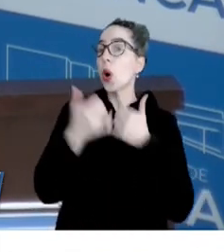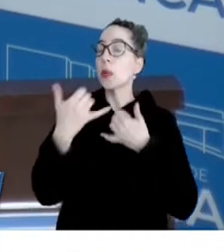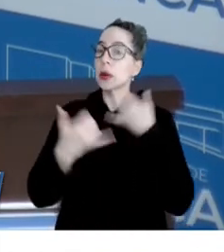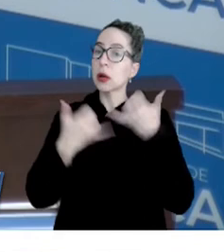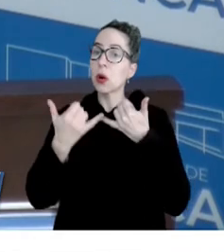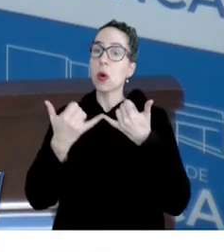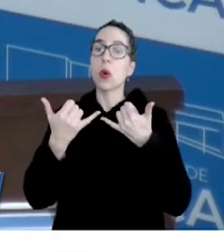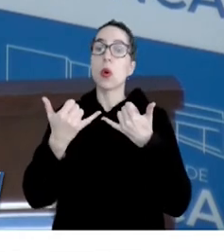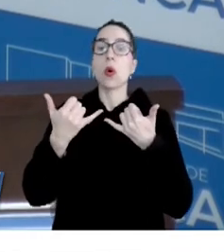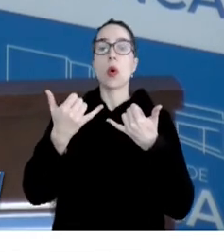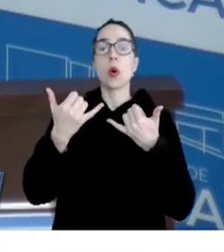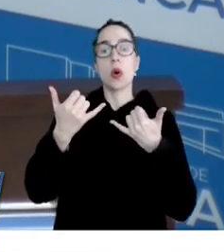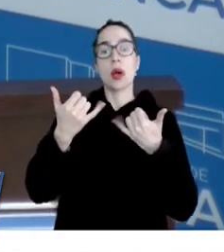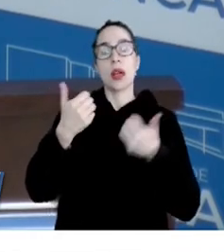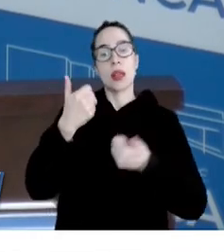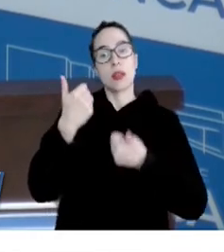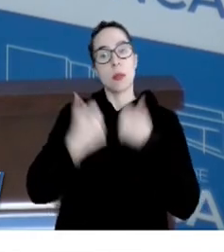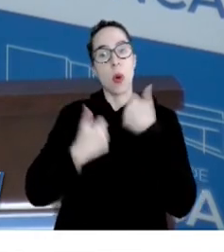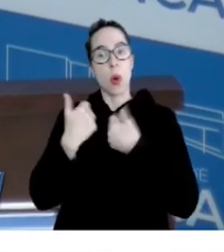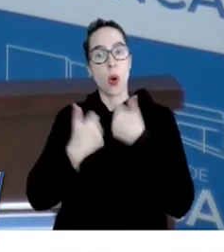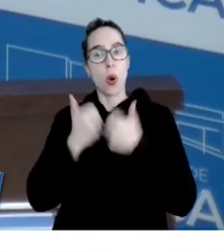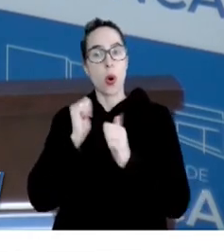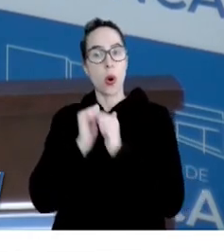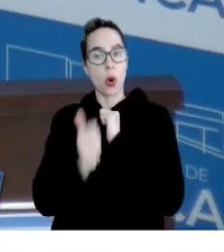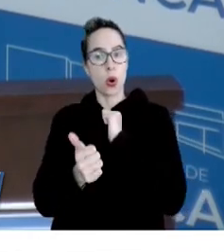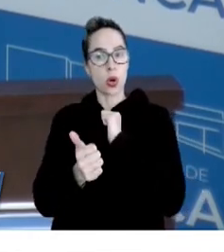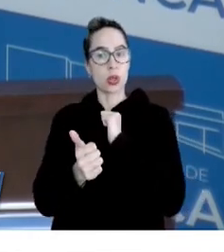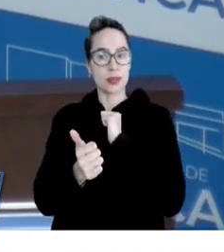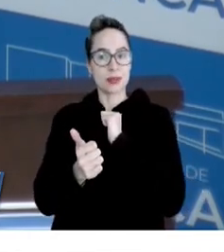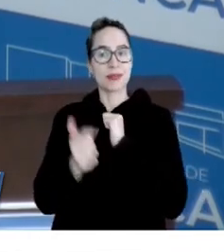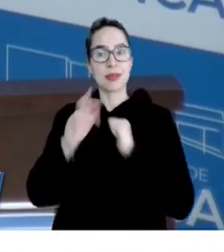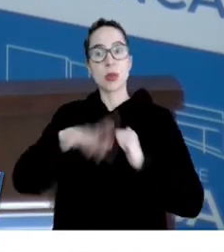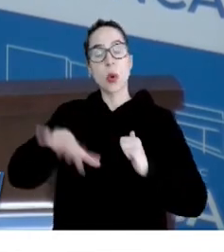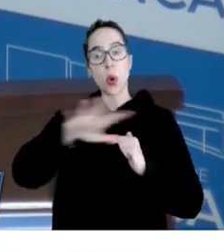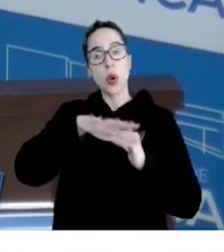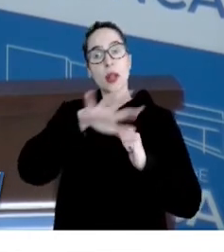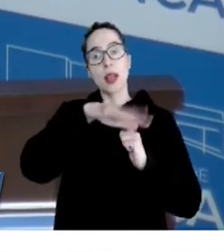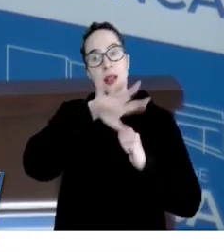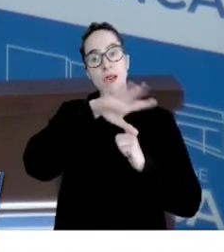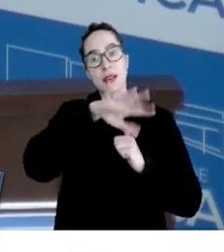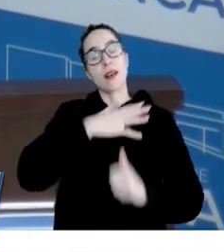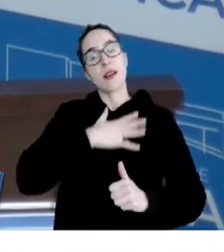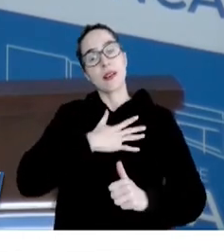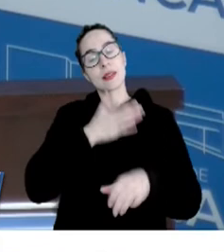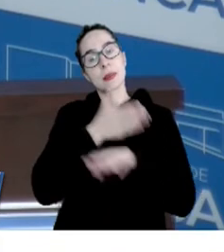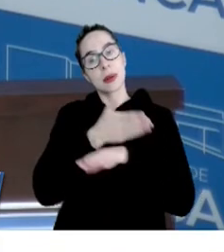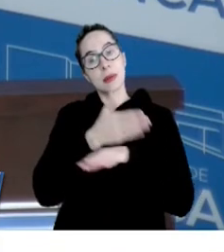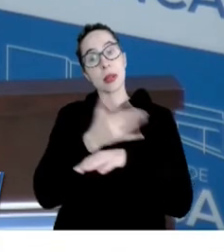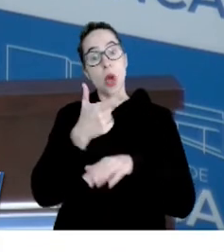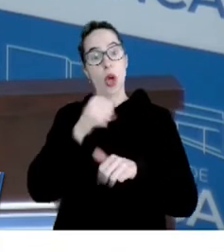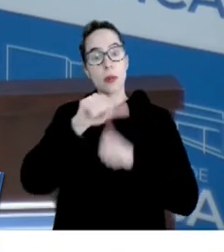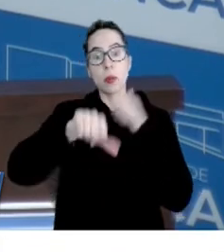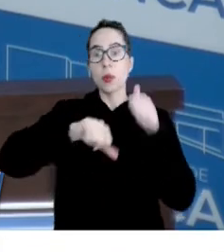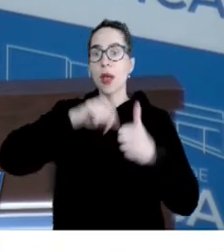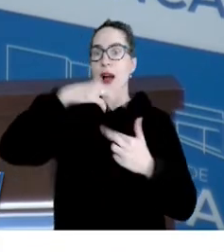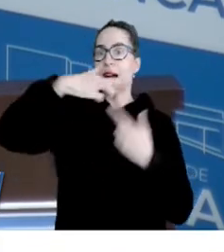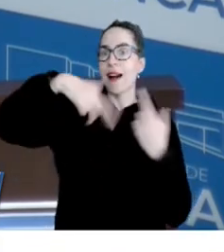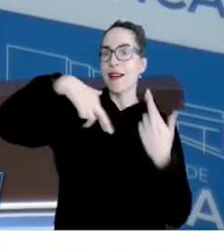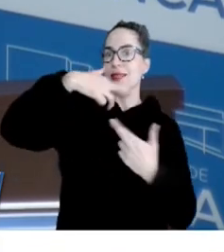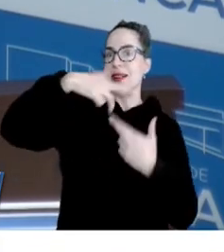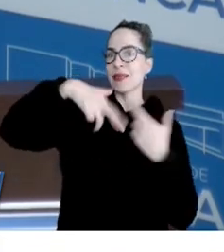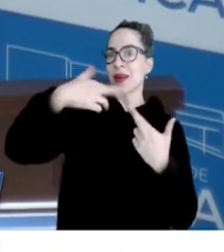lazer e esporte para aquele pessoal daquela região. E a gente está modernizando e investindo